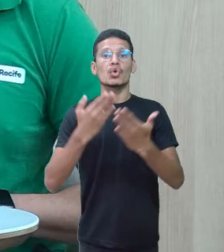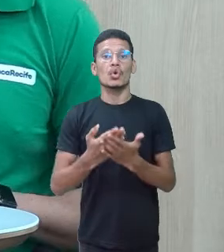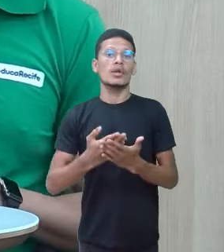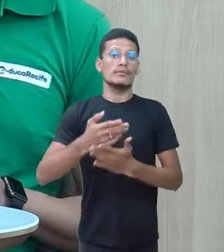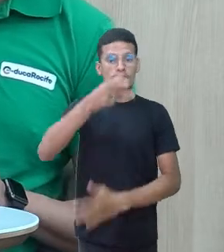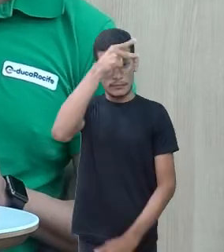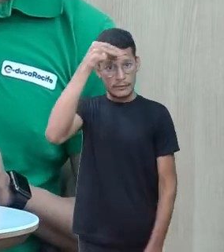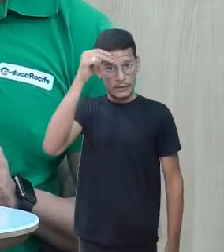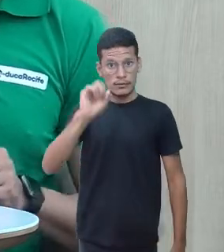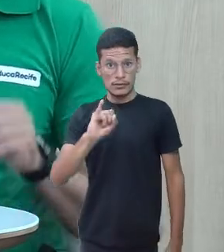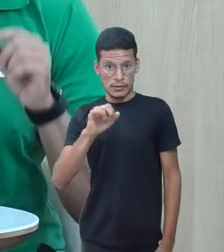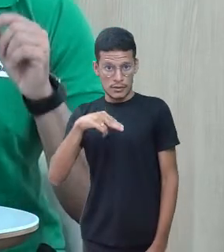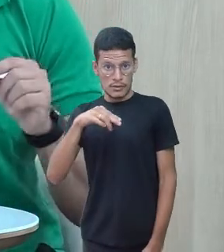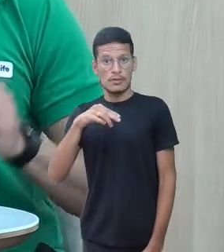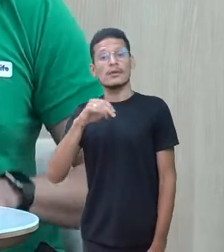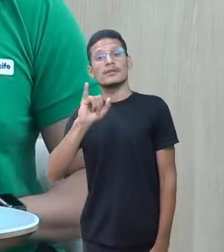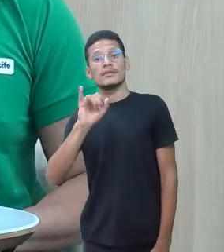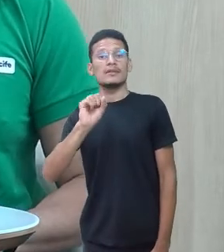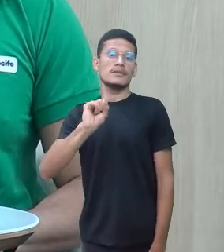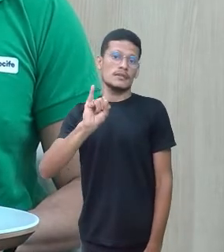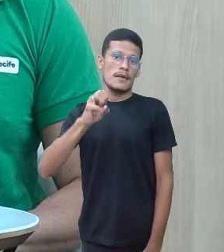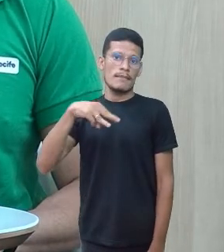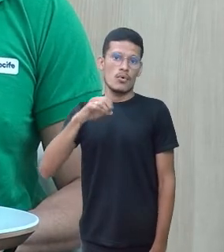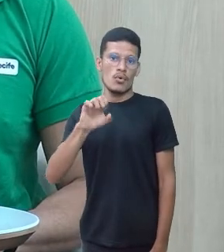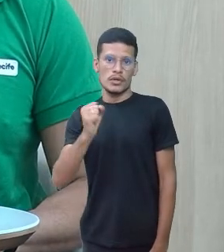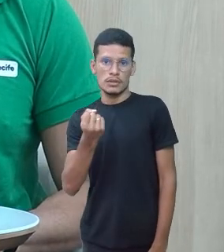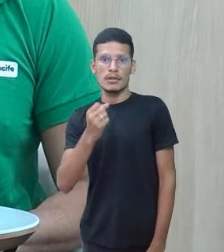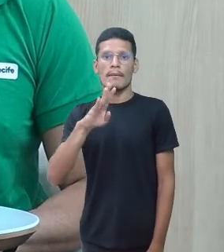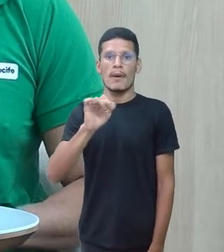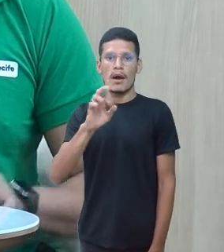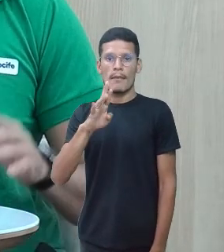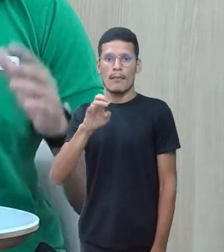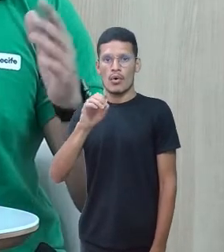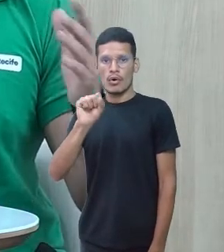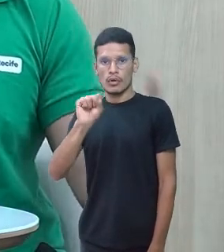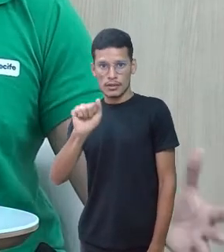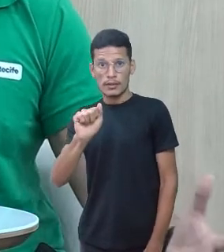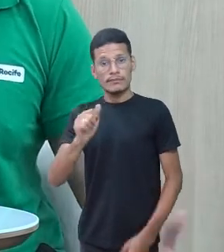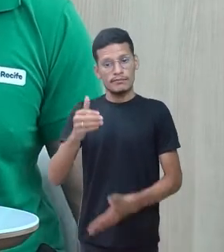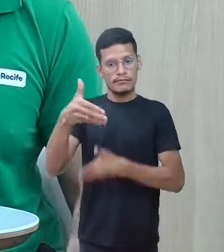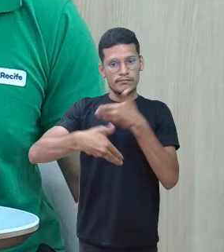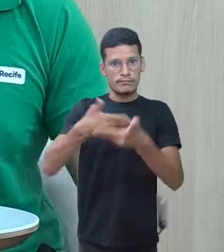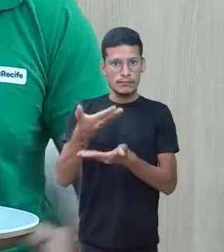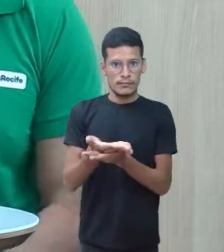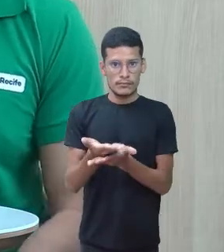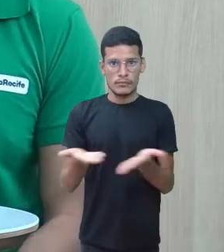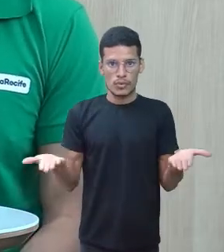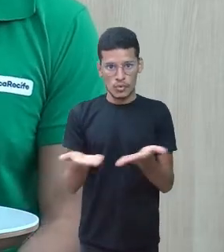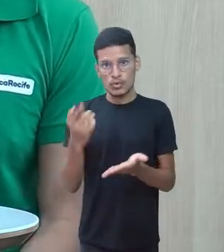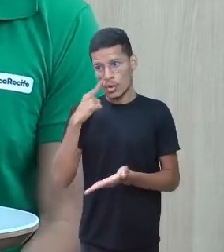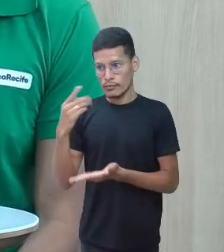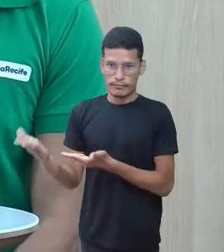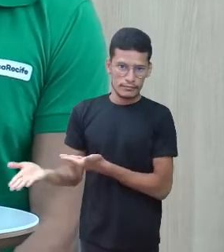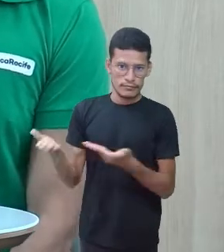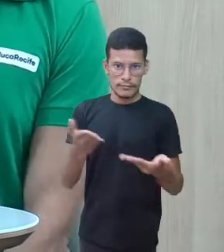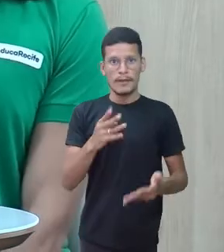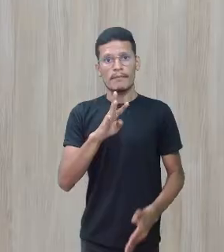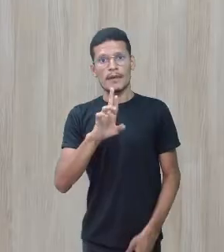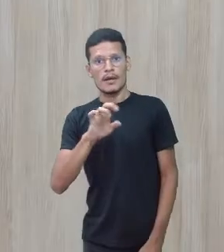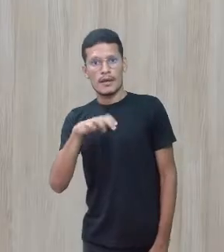Simões Barbosa. Olha tá? aí. Participando aqui da nossa aula hoje com a gente. Vou passar a palavra para a Briana e ela vai dar continuidade ao